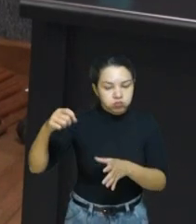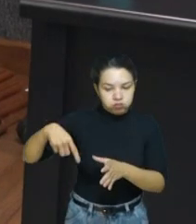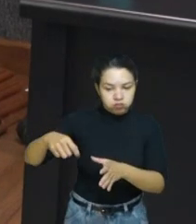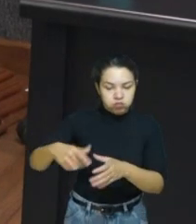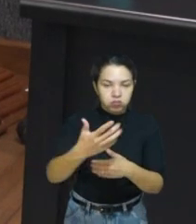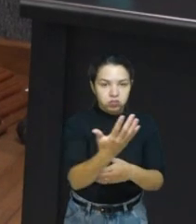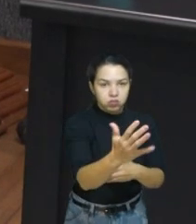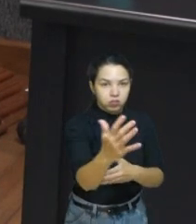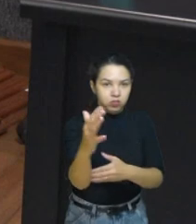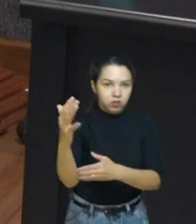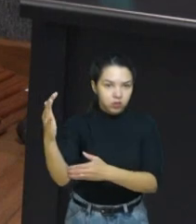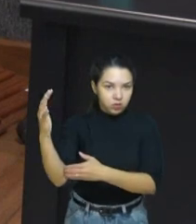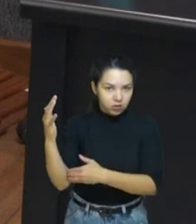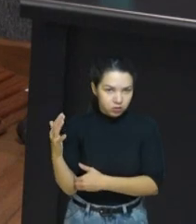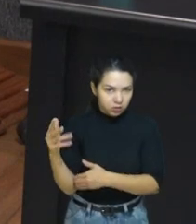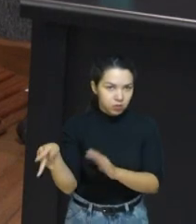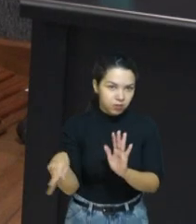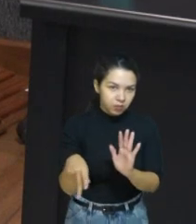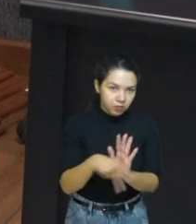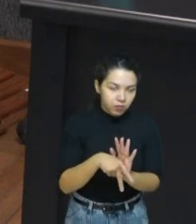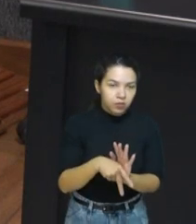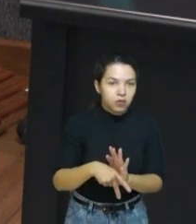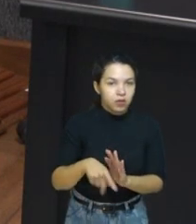Atlântica, que é o nosso bioma,